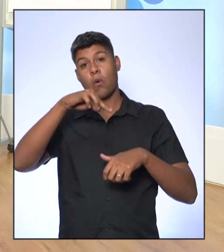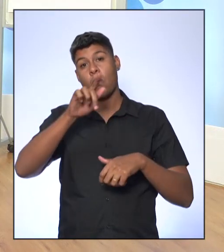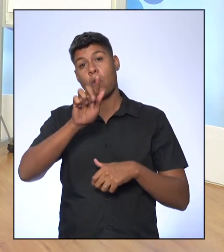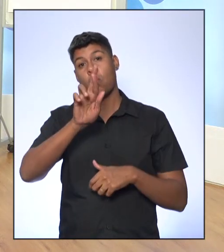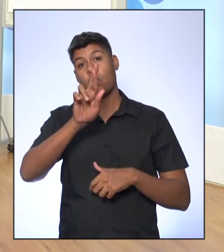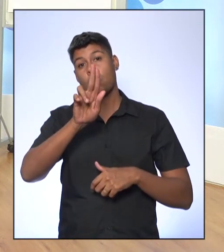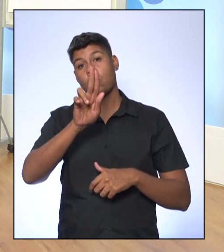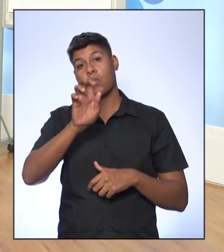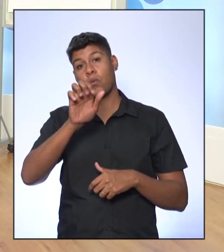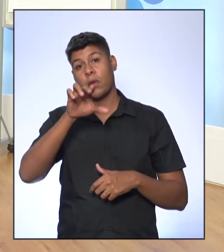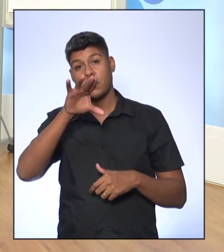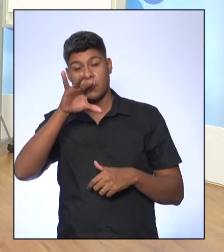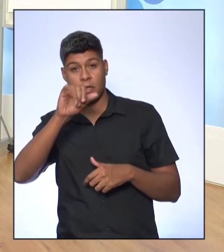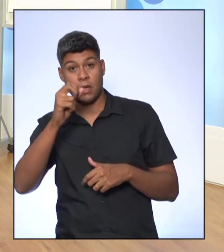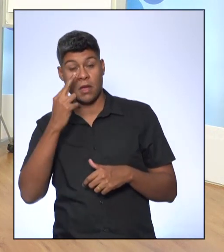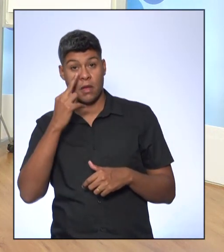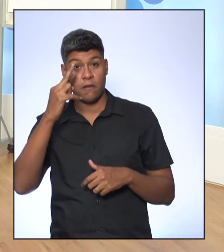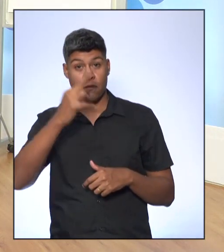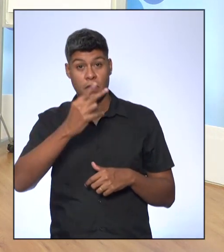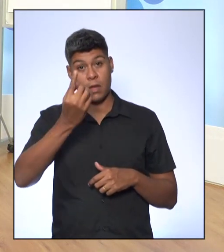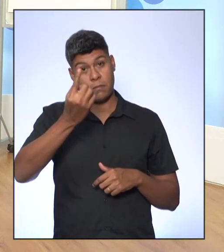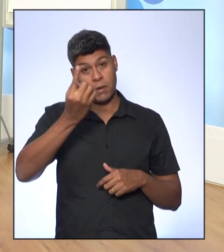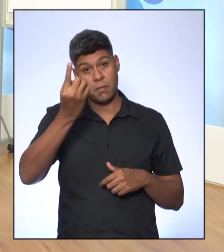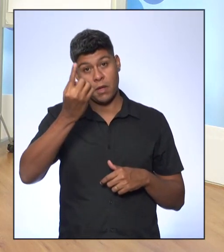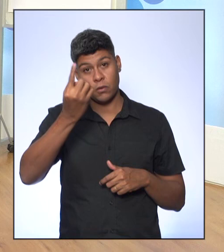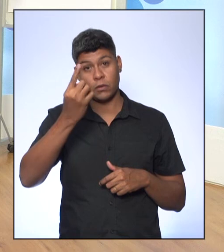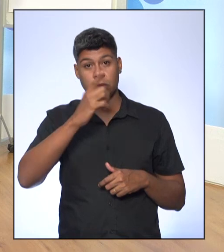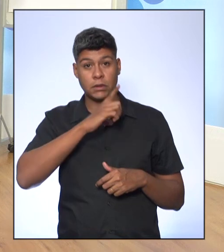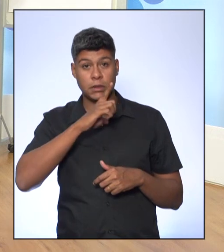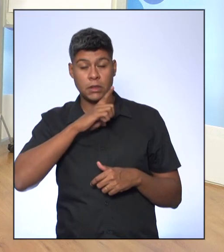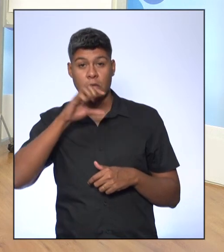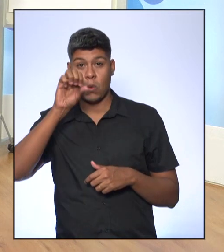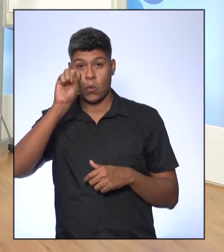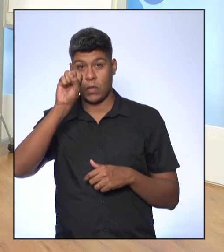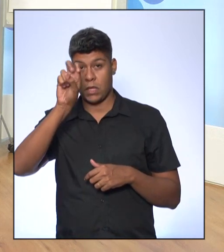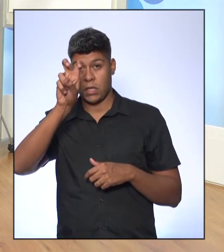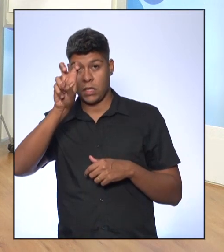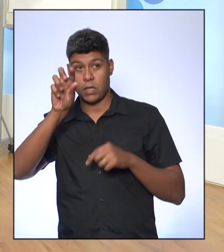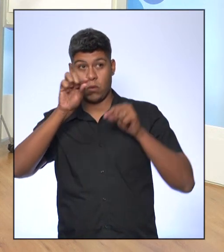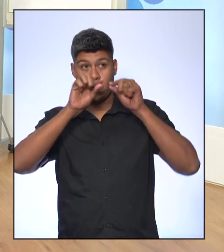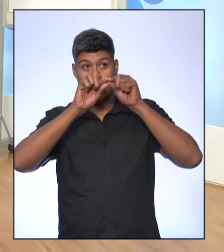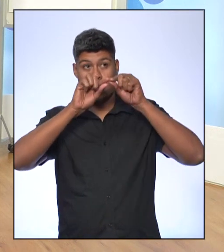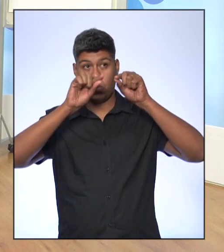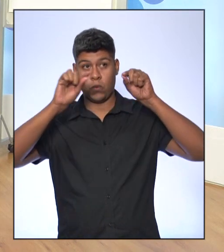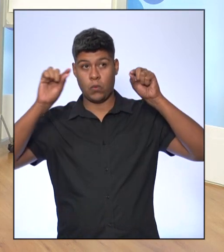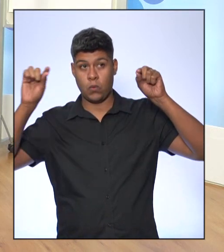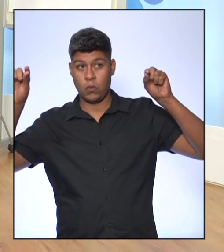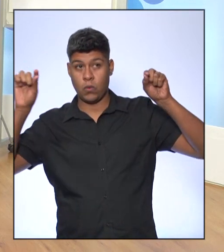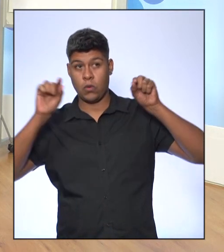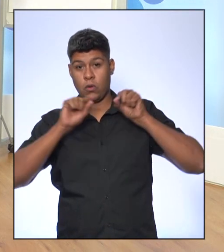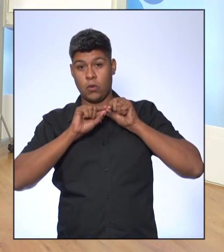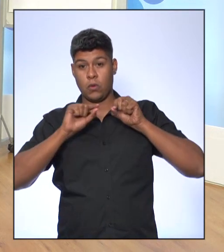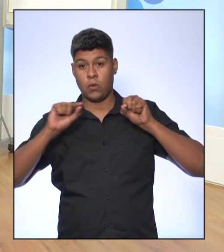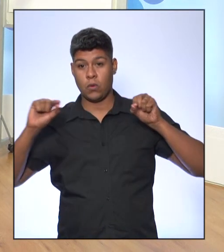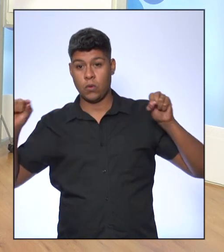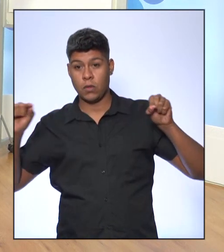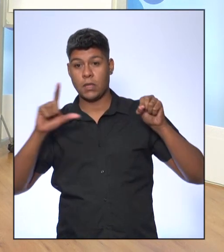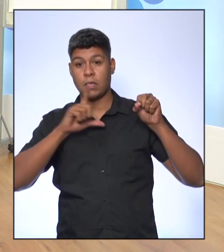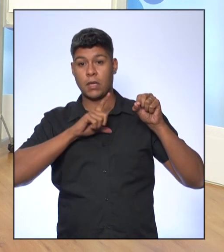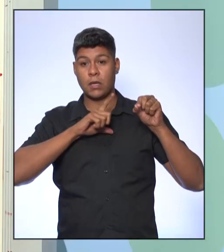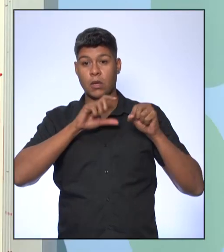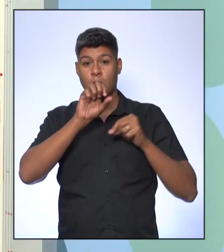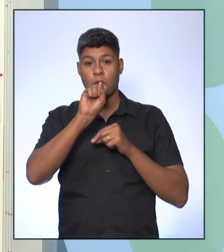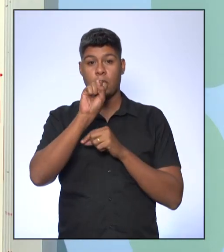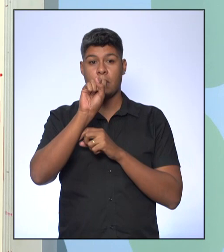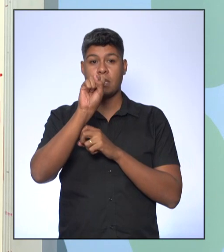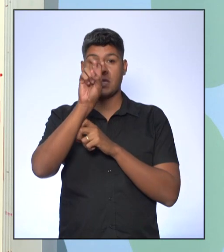se nós pudermos ver aqui é o primeiro. Então, eu tinha lá o 85, então são retas paralelas, né? Eu tinha lá o 85 e eu